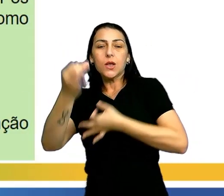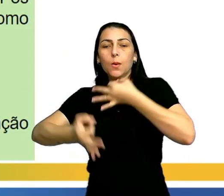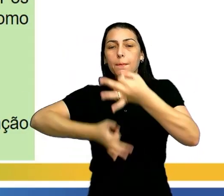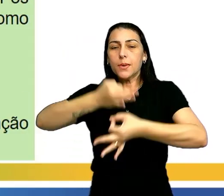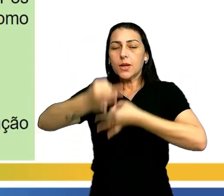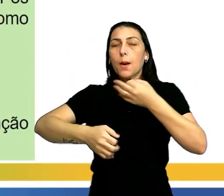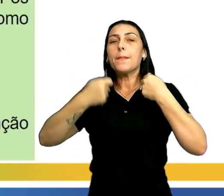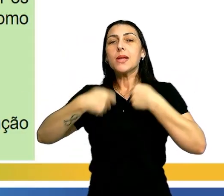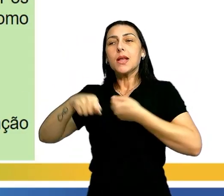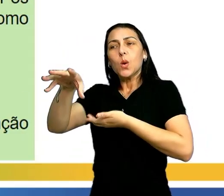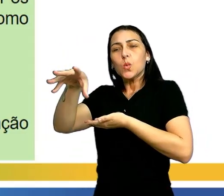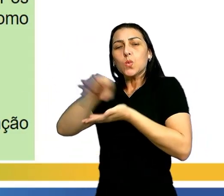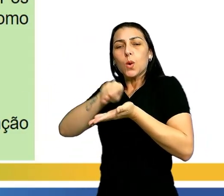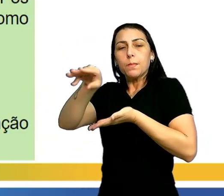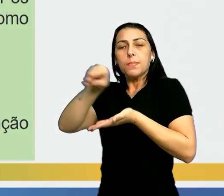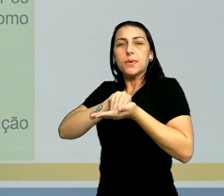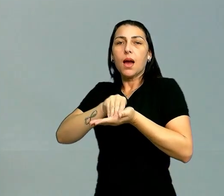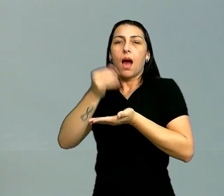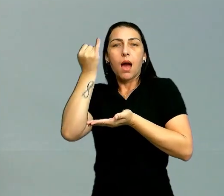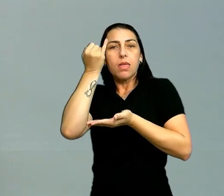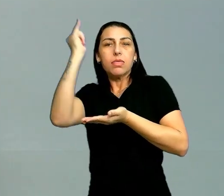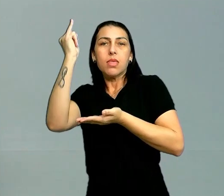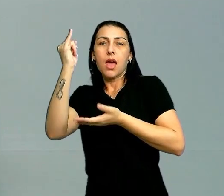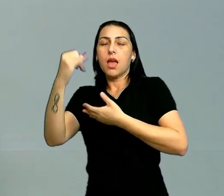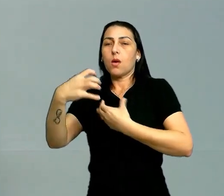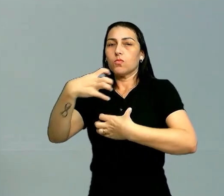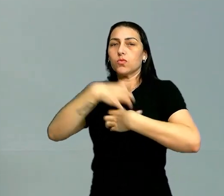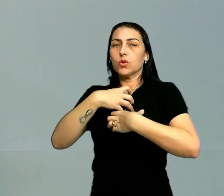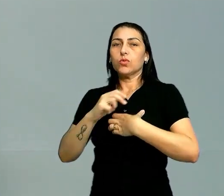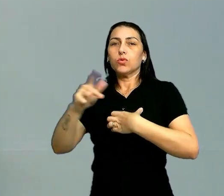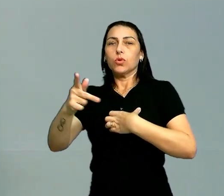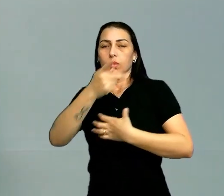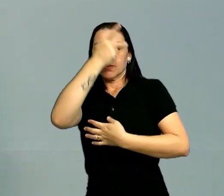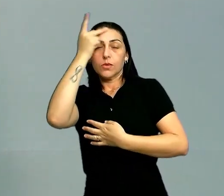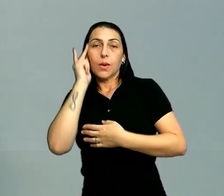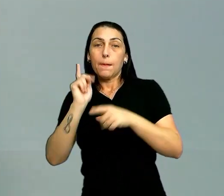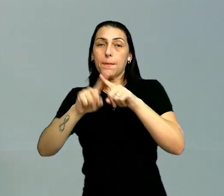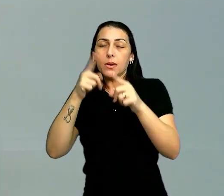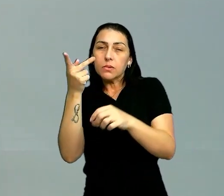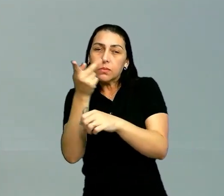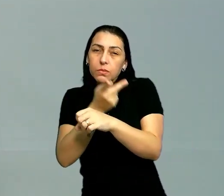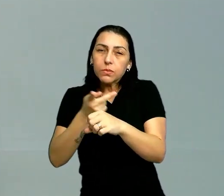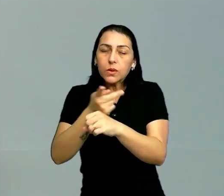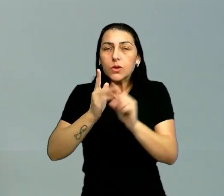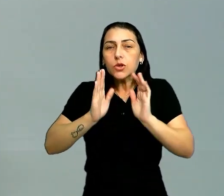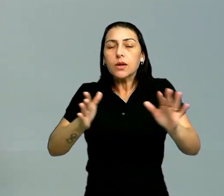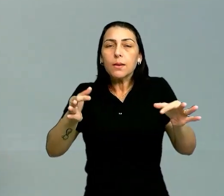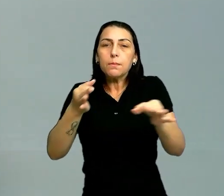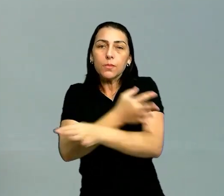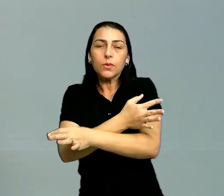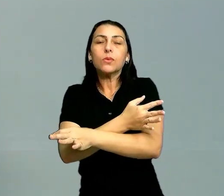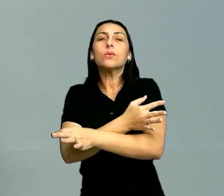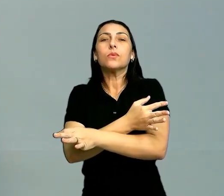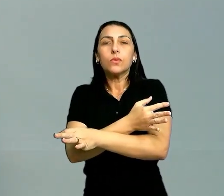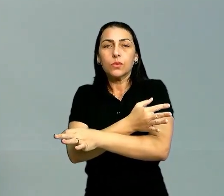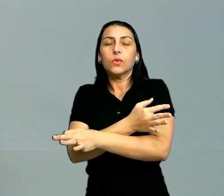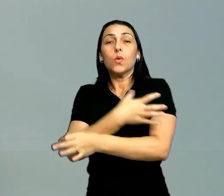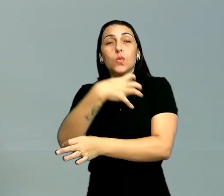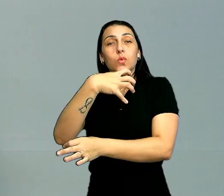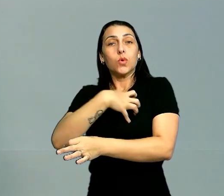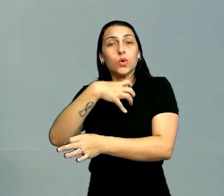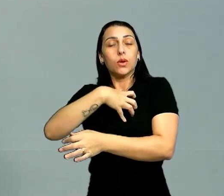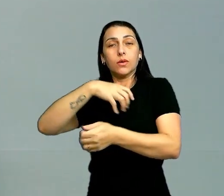aquele que não segue uma racionalidade pessoal, mas aquele que busca naquilo que já está pronto e acabado o seu modo